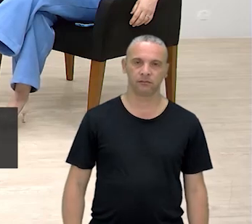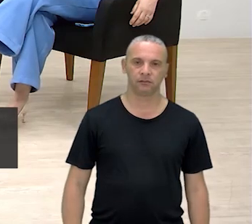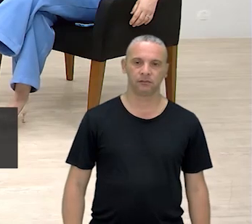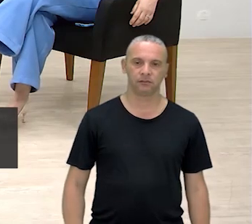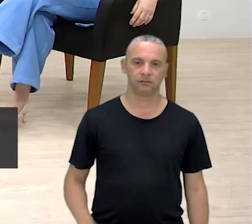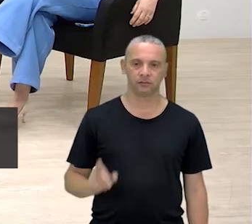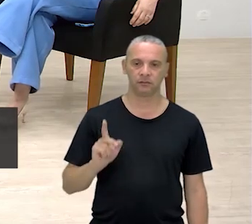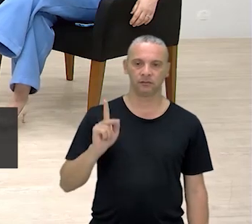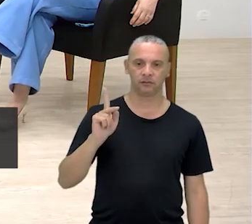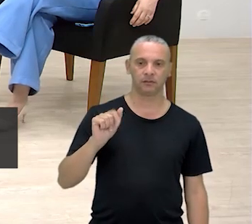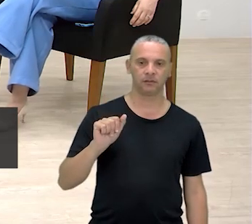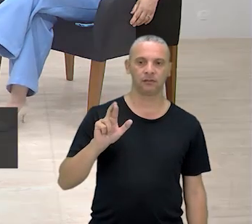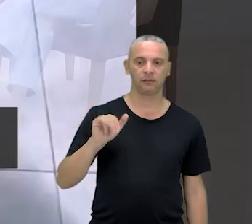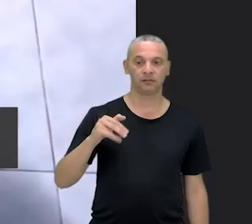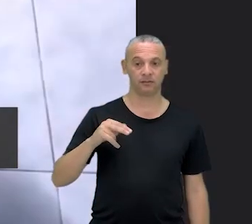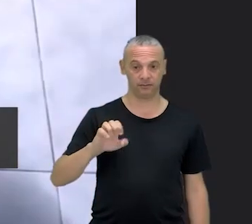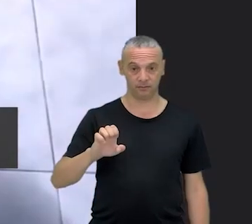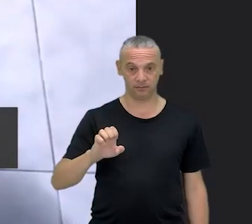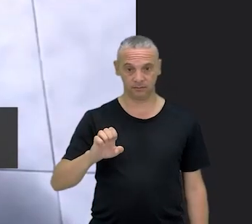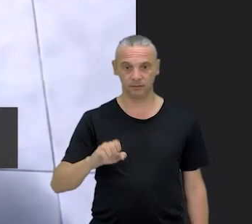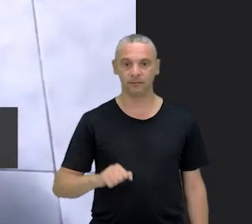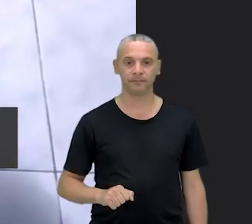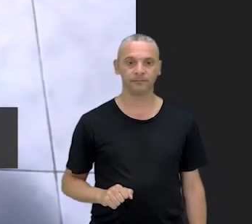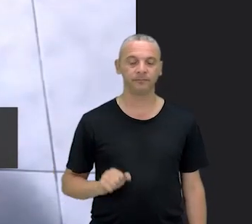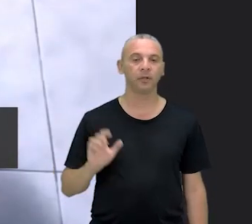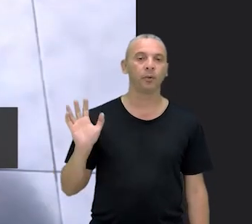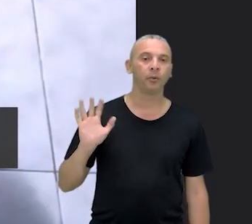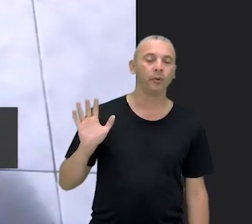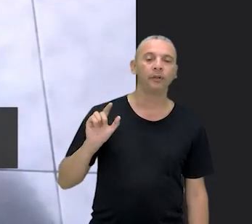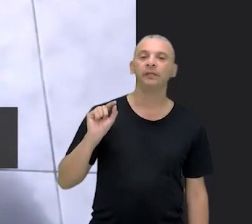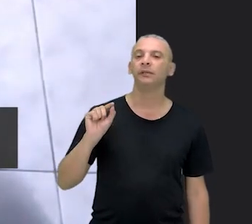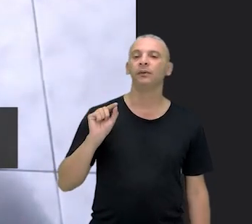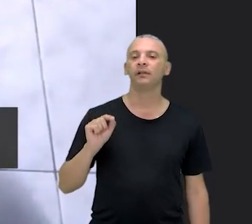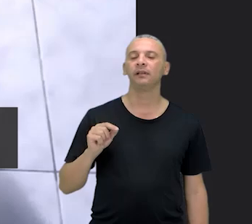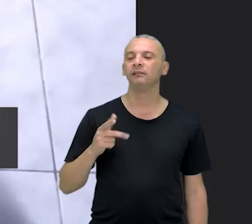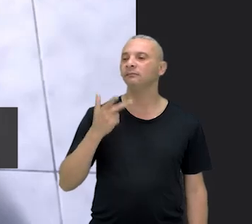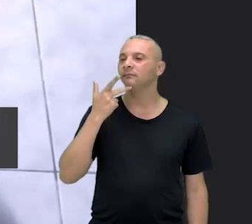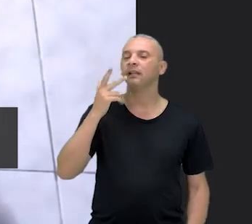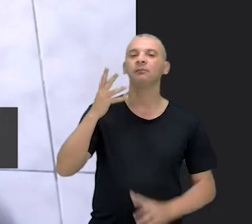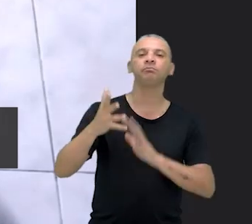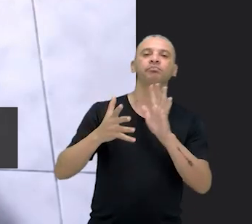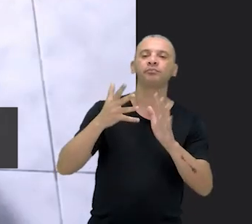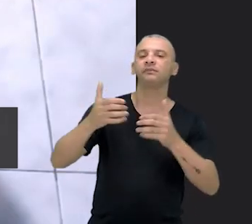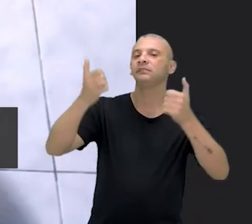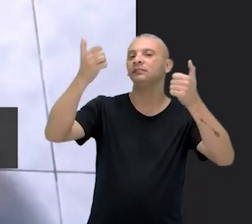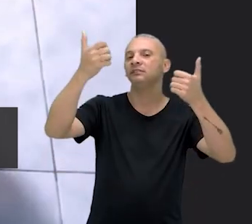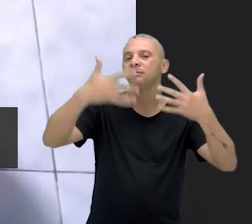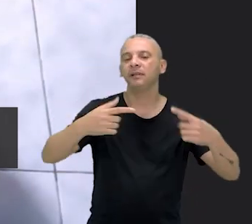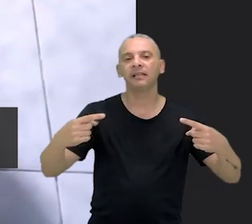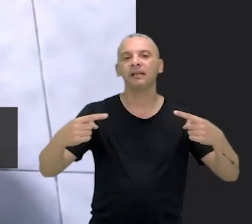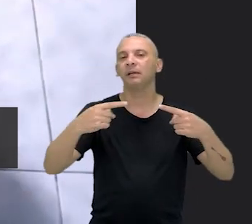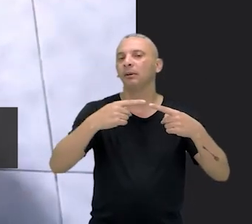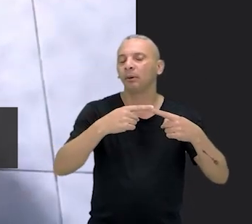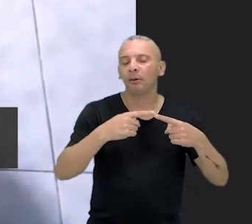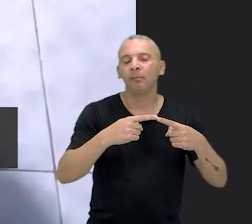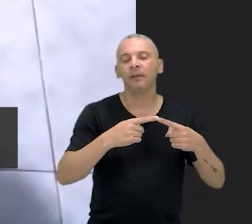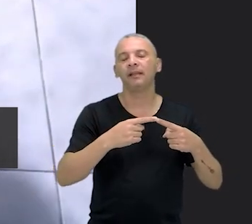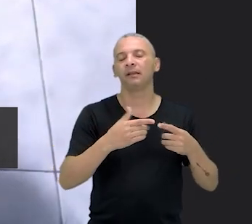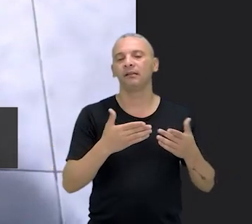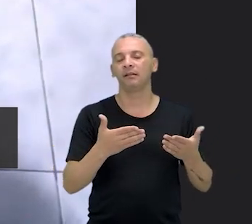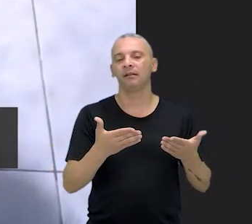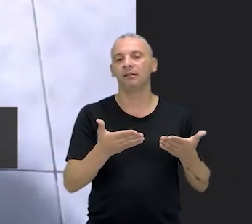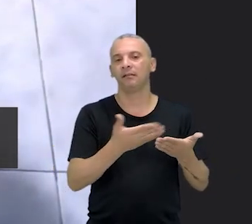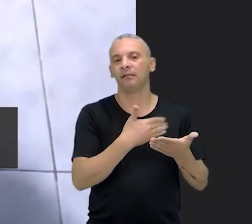A Karine chegou, calma. Oi, Karine. Oi. O que você tem que falar? O que você não pode ir embora hoje, nesse dia de clube de leitura, Gato